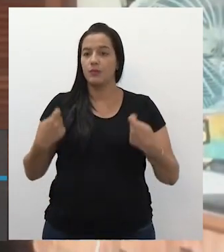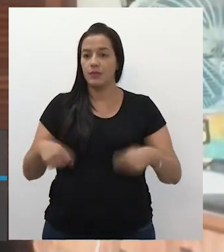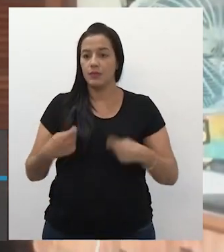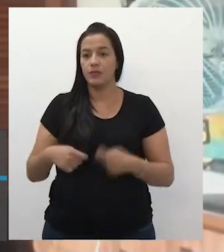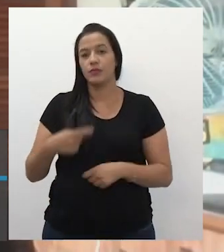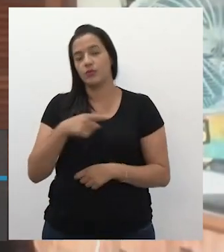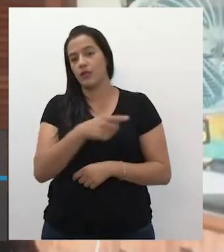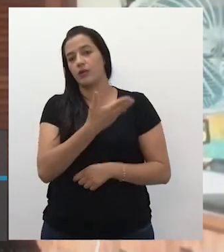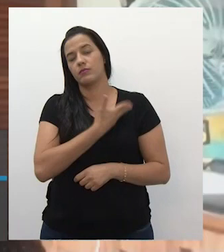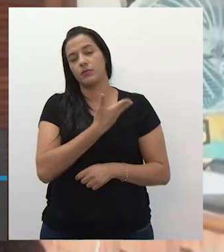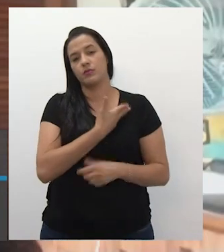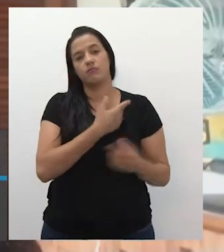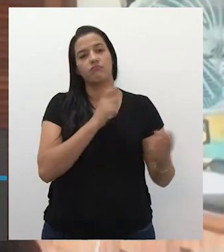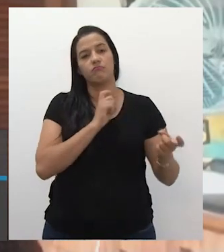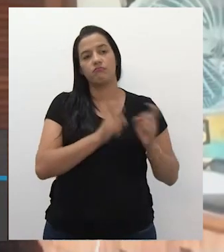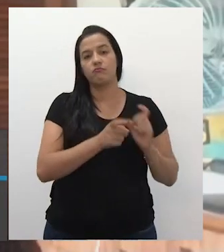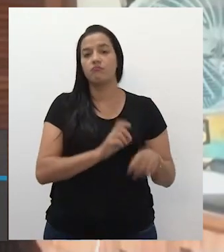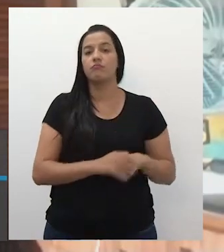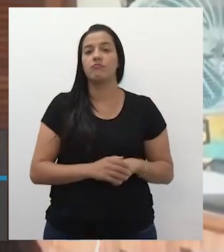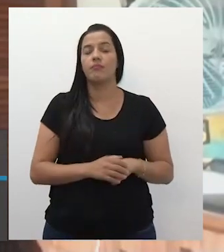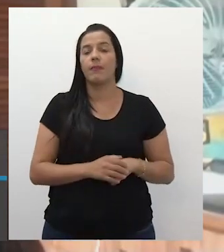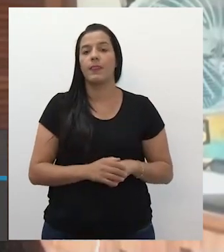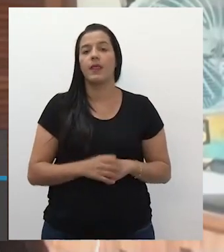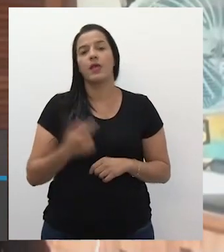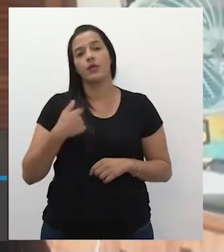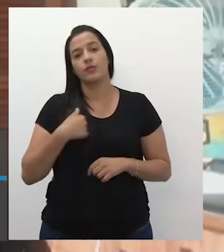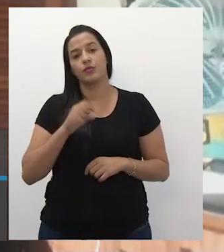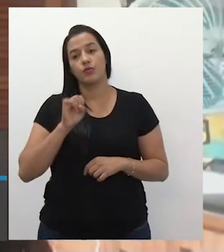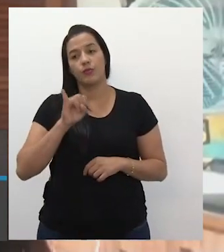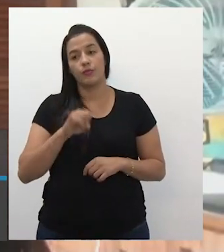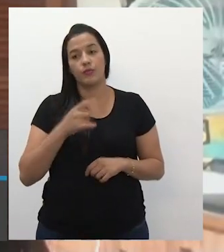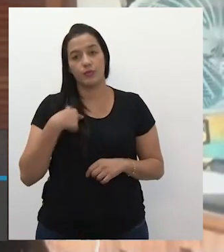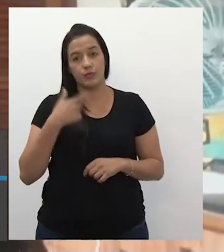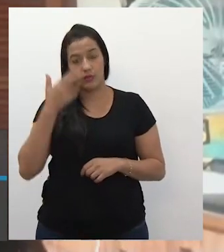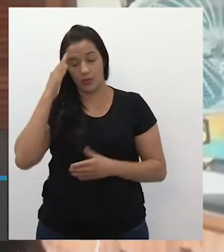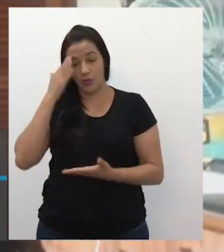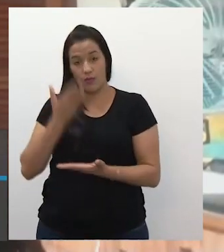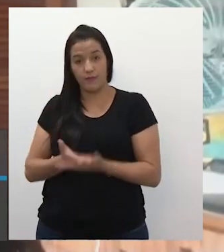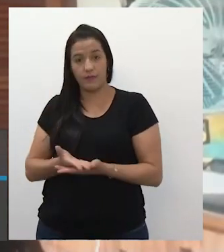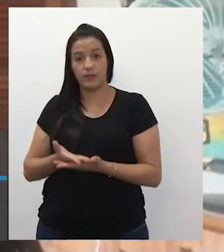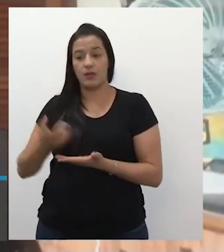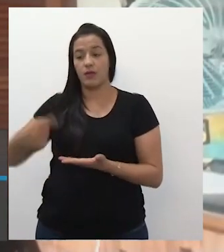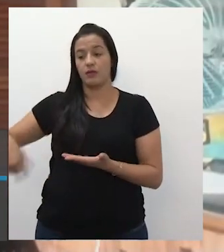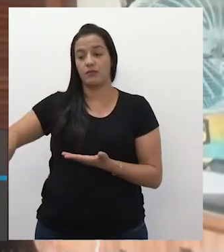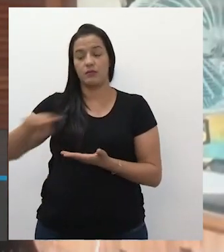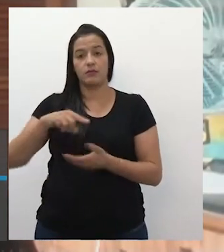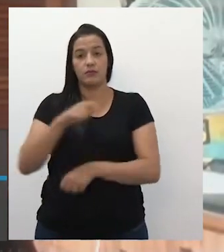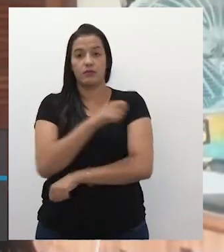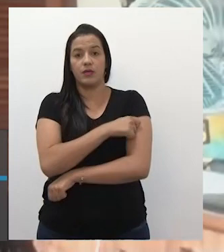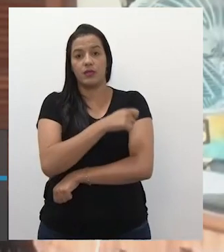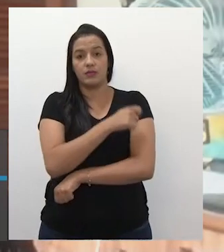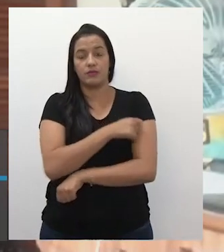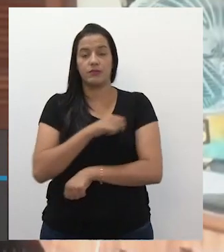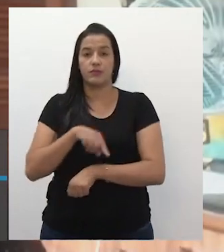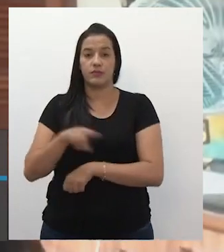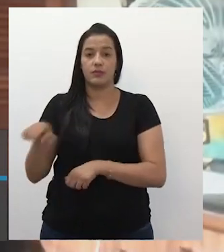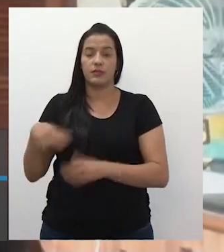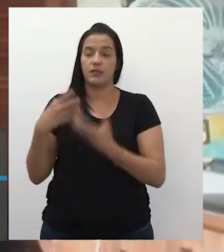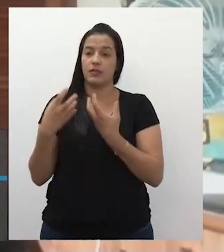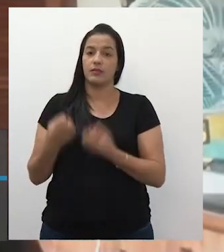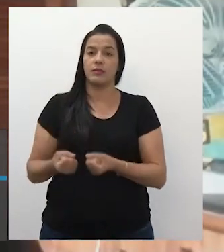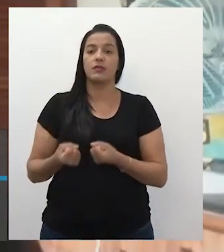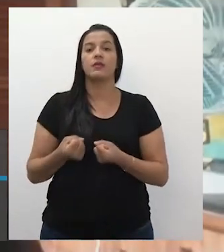meus colegas. Eu só vou conseguir inspirar confiança nos meus alunos a serem assertivos se